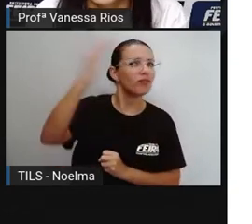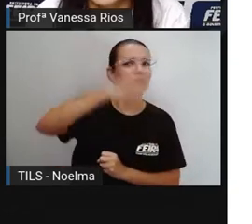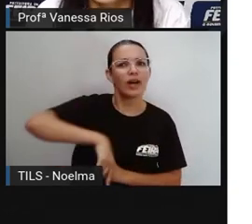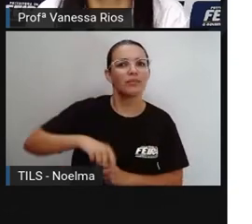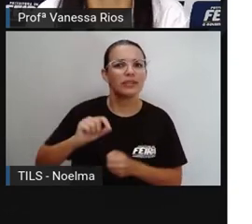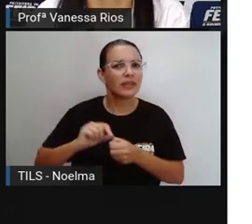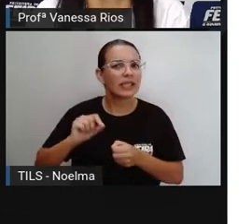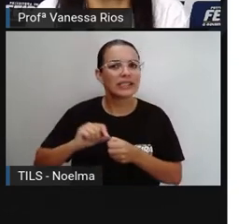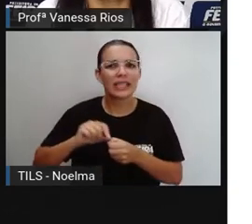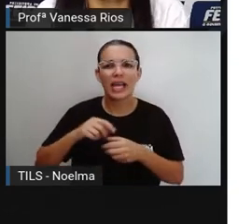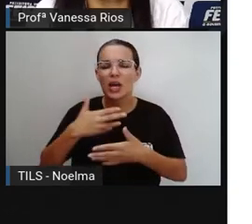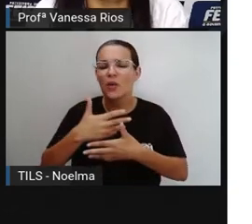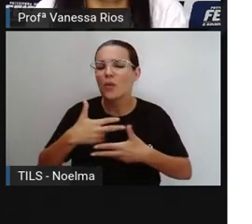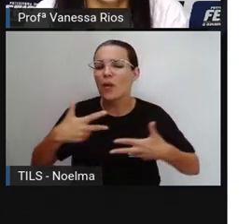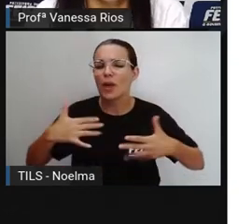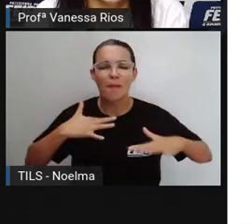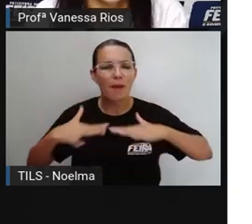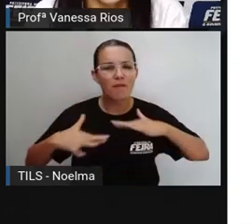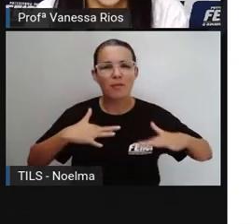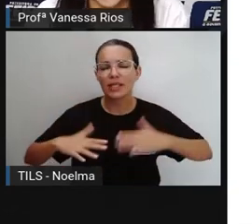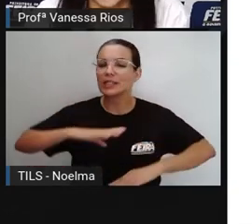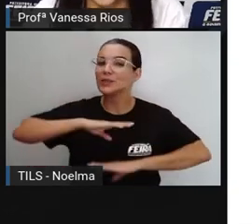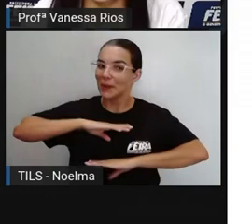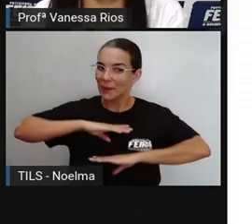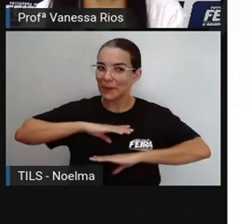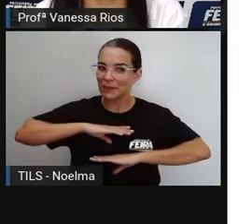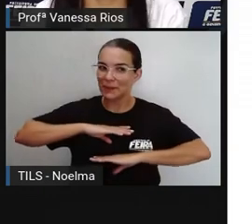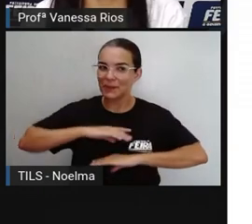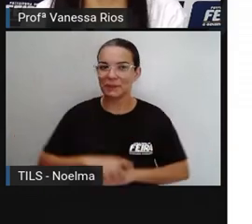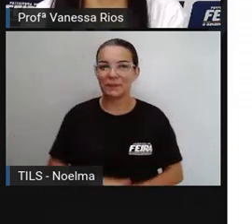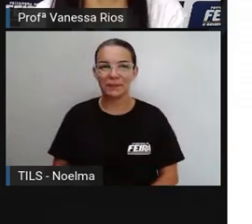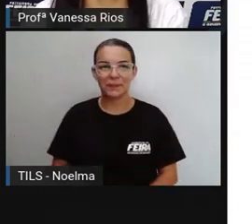seu interesse e movimente aí o seu corpo.